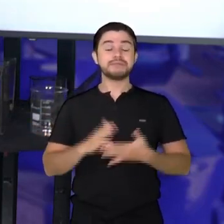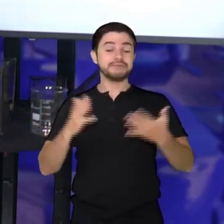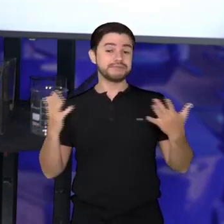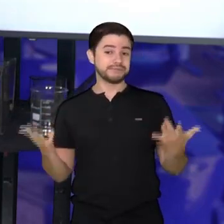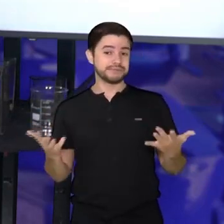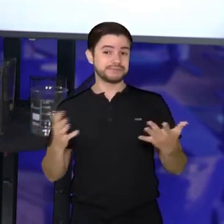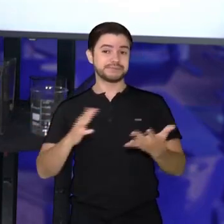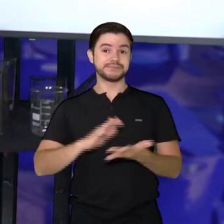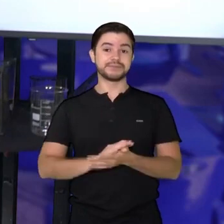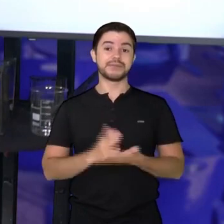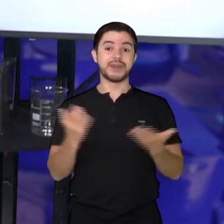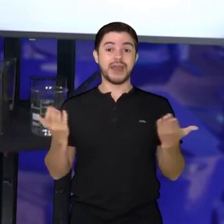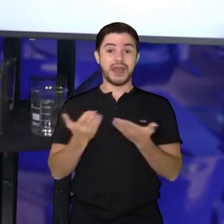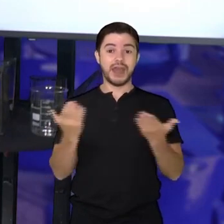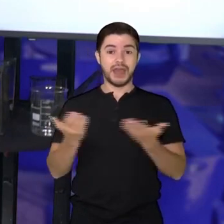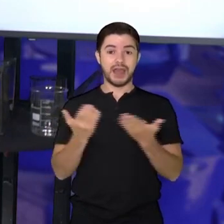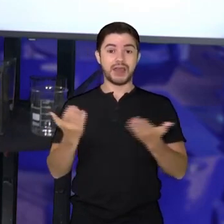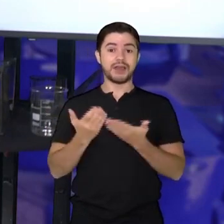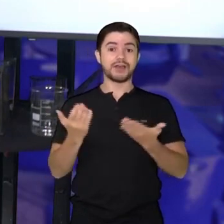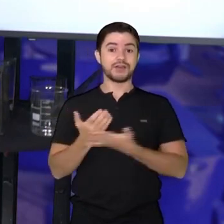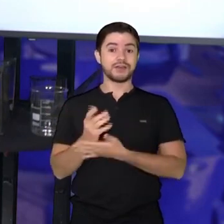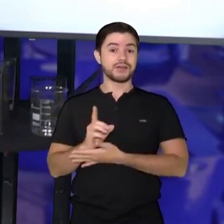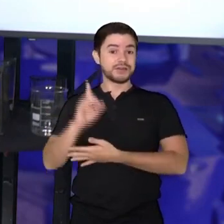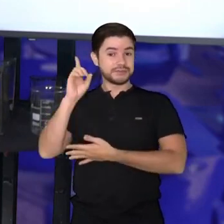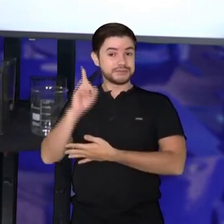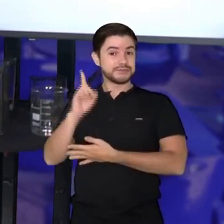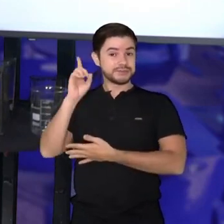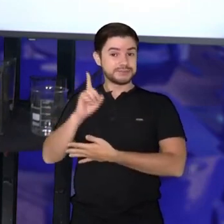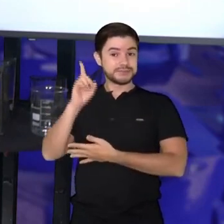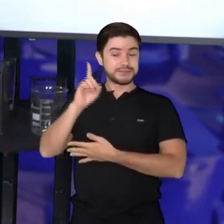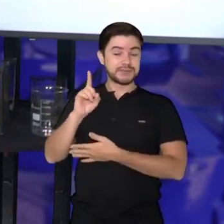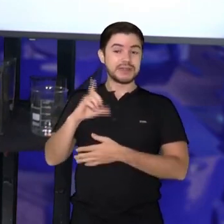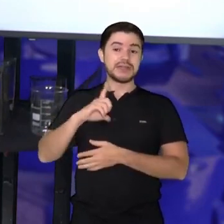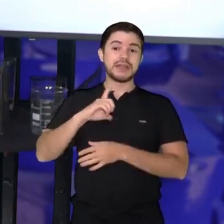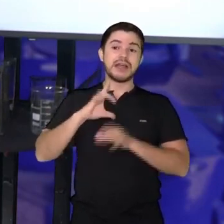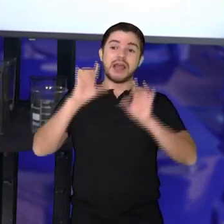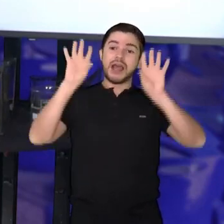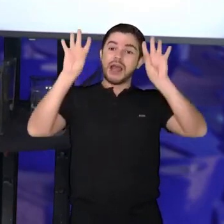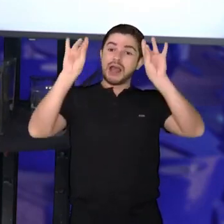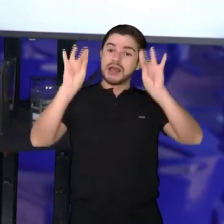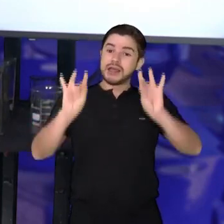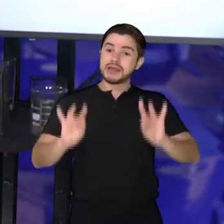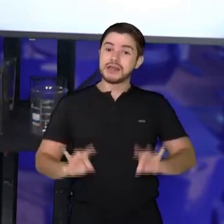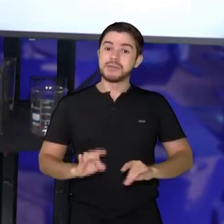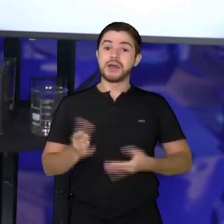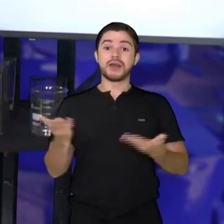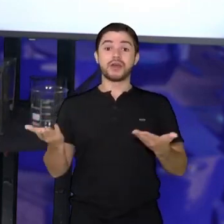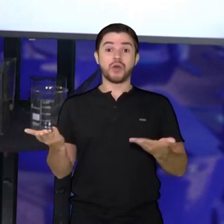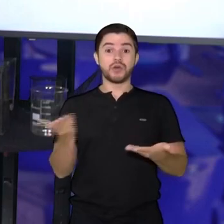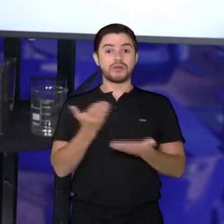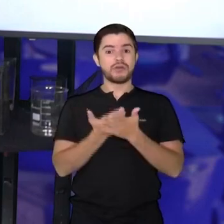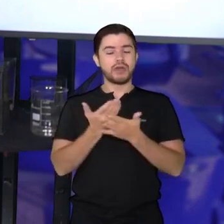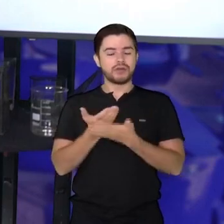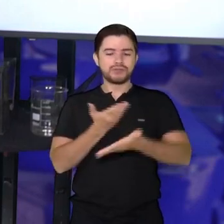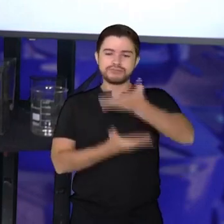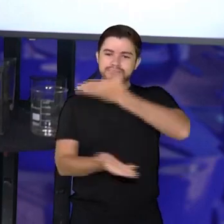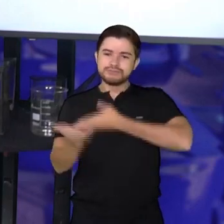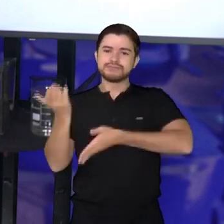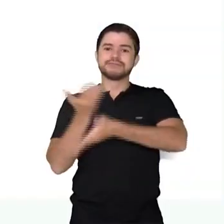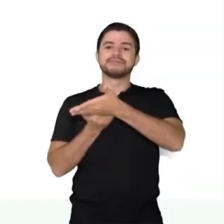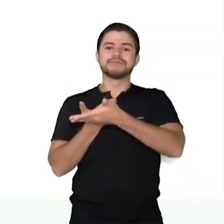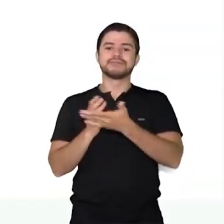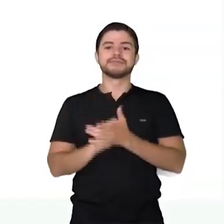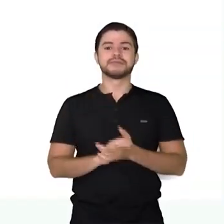Bem, vamos atentar às duas formas em especial que a gente vai trabalhar nessa aula, tá certo? A gente